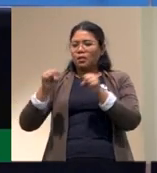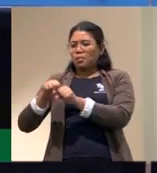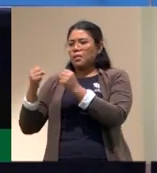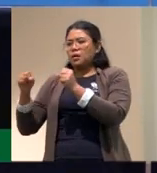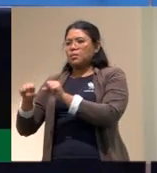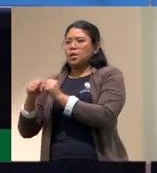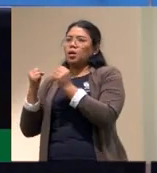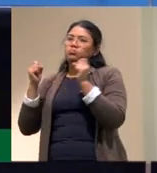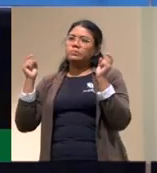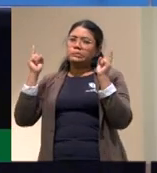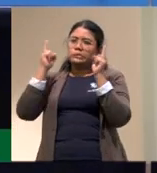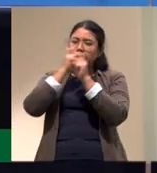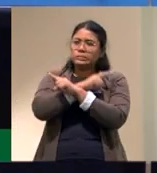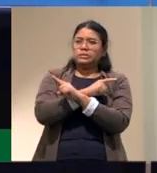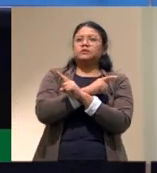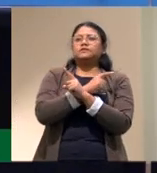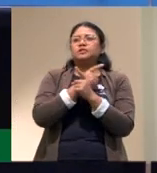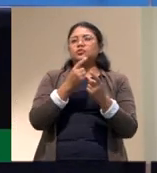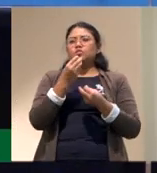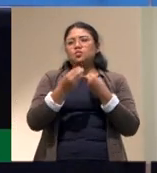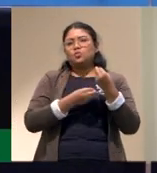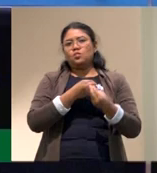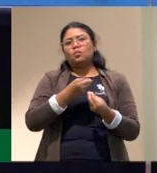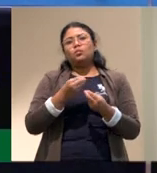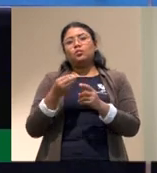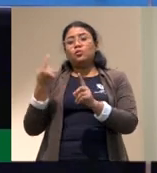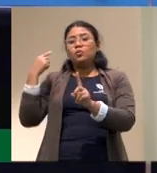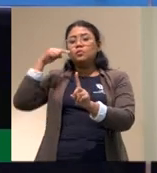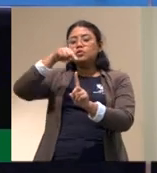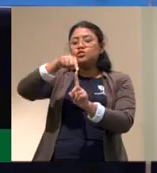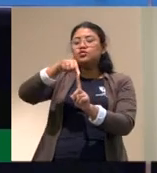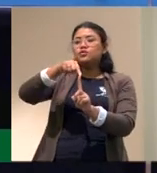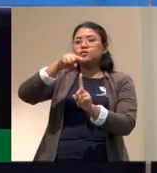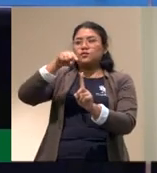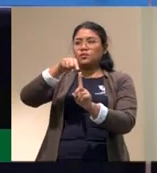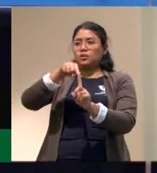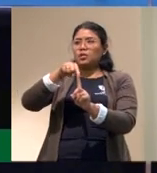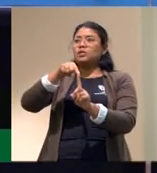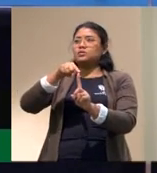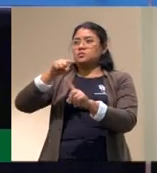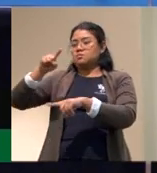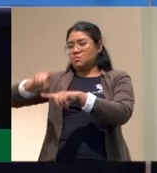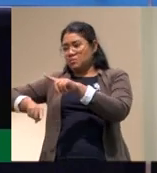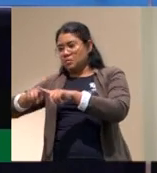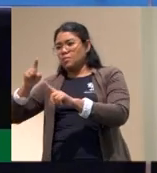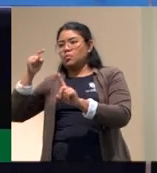com a nossa própria compreensão sobre qual é o objetivo e o objeto da